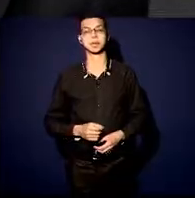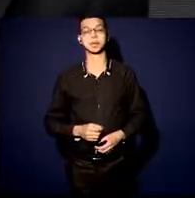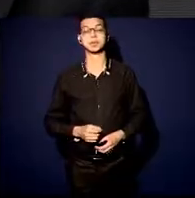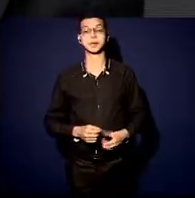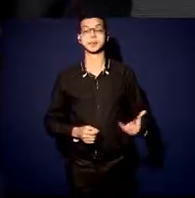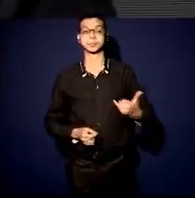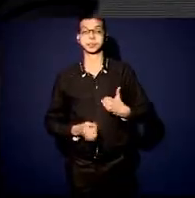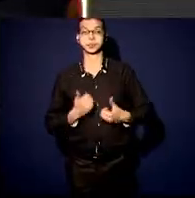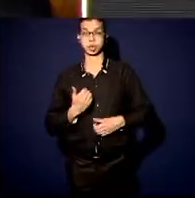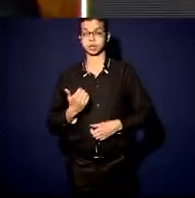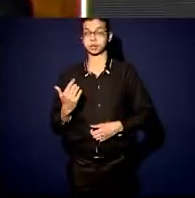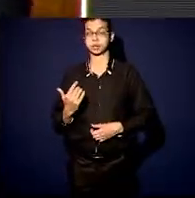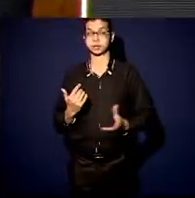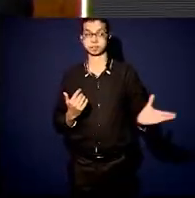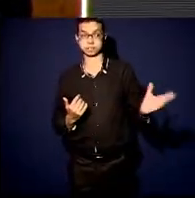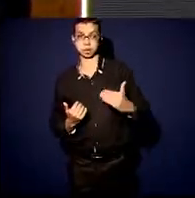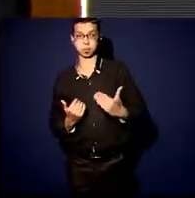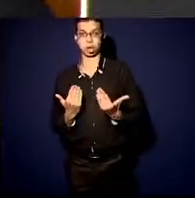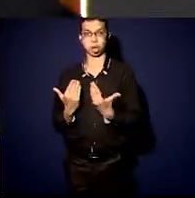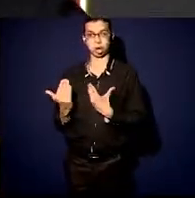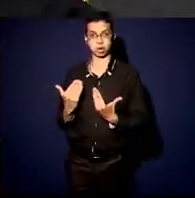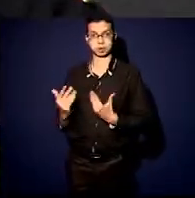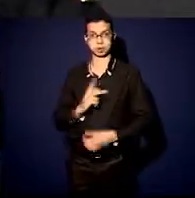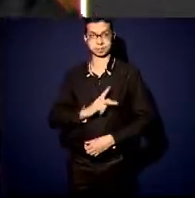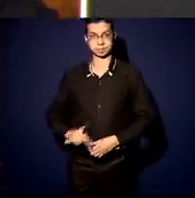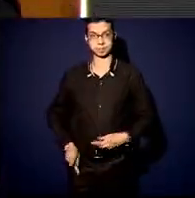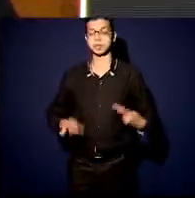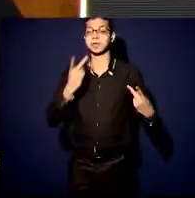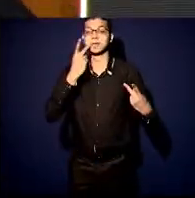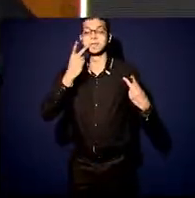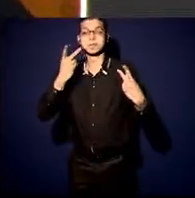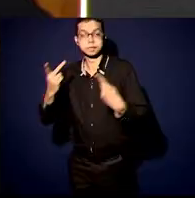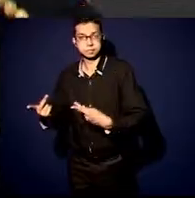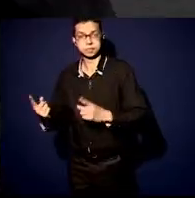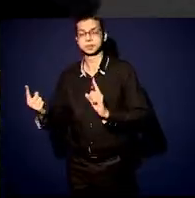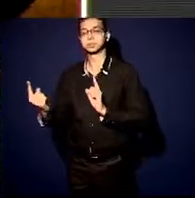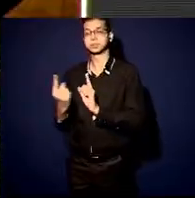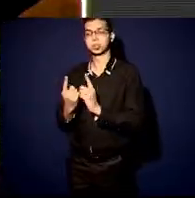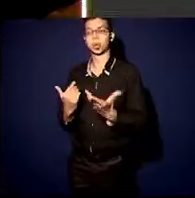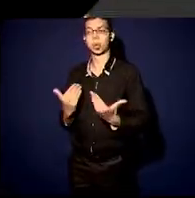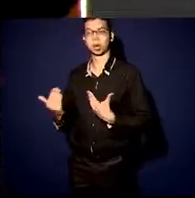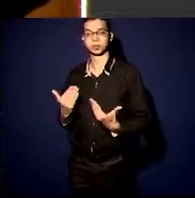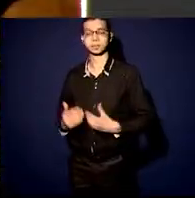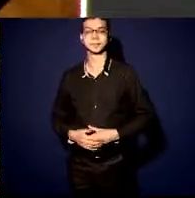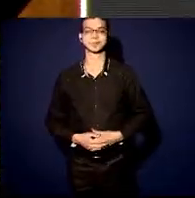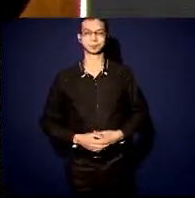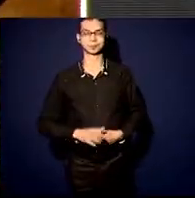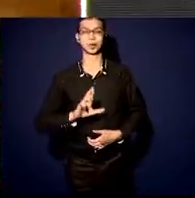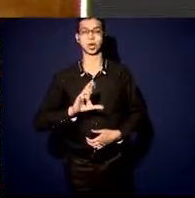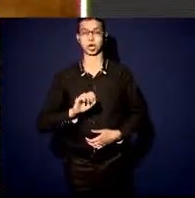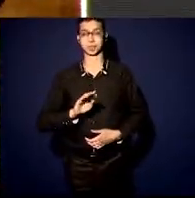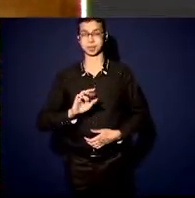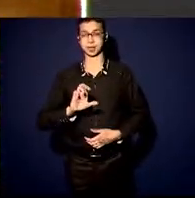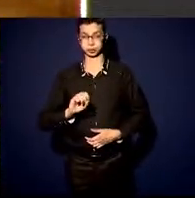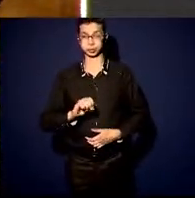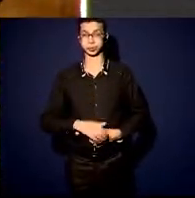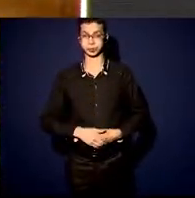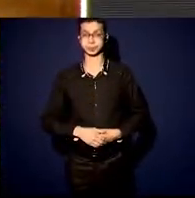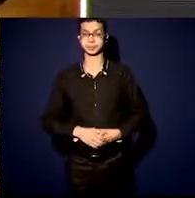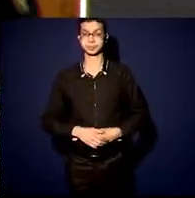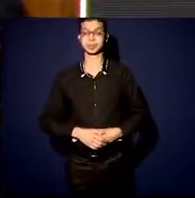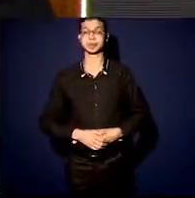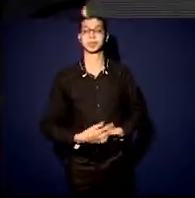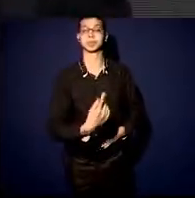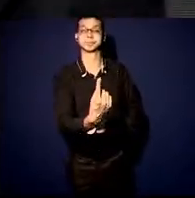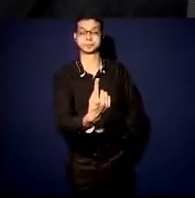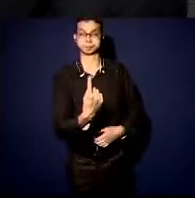Jânio Quadros ele foi visitar com ele e o Roberto conta que começou a Expor os motivos pelos quais tinham que